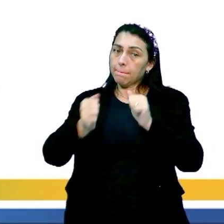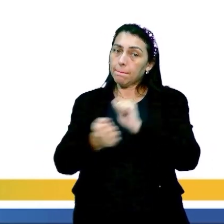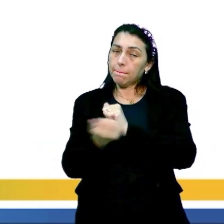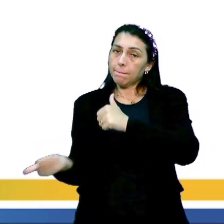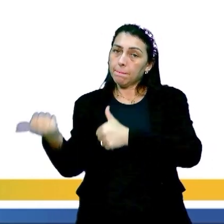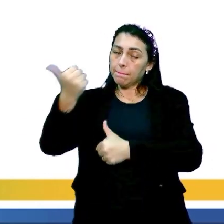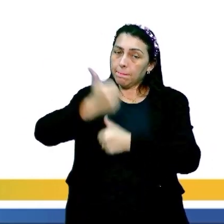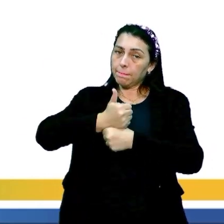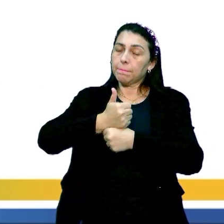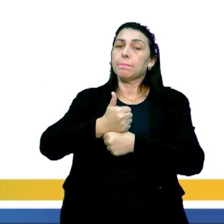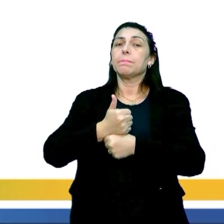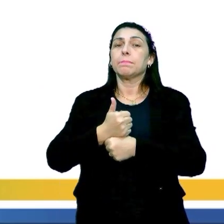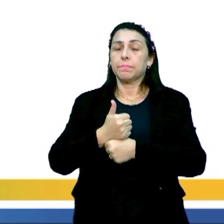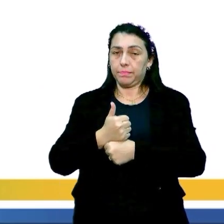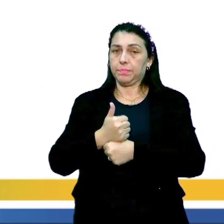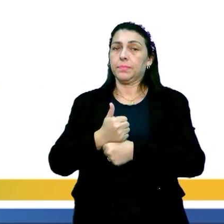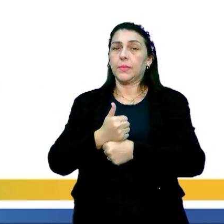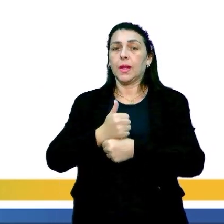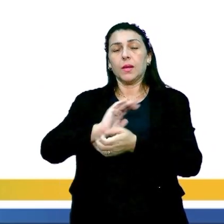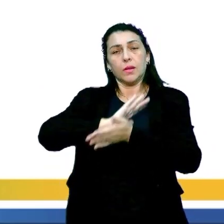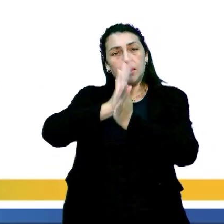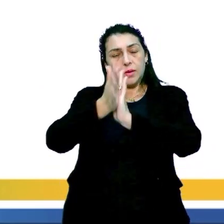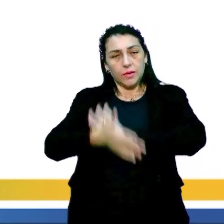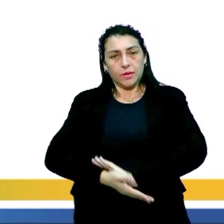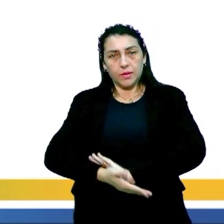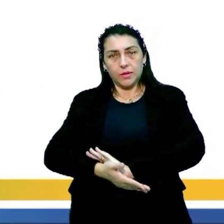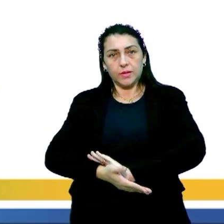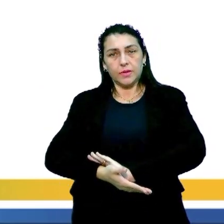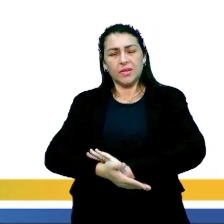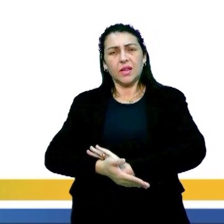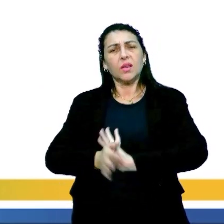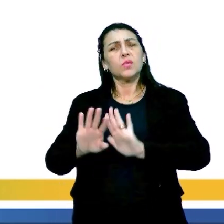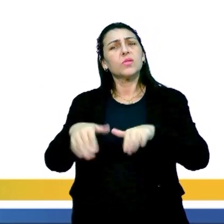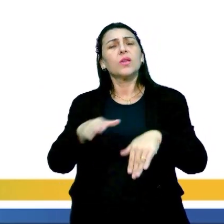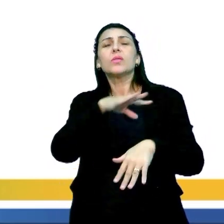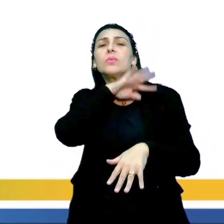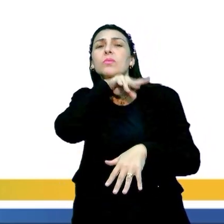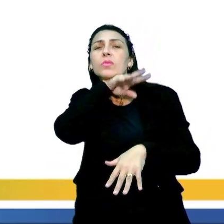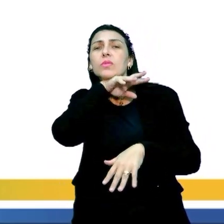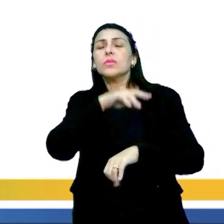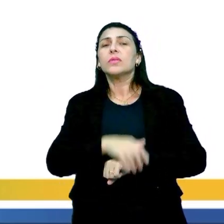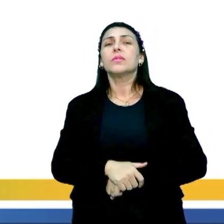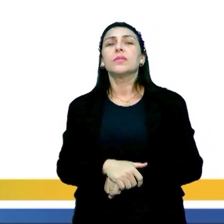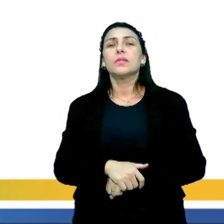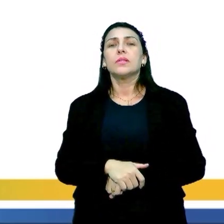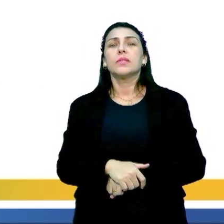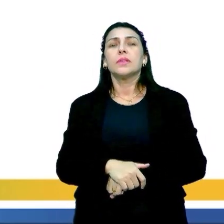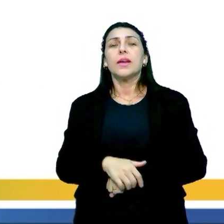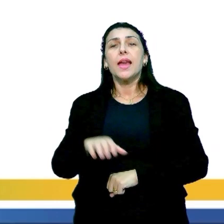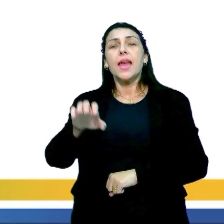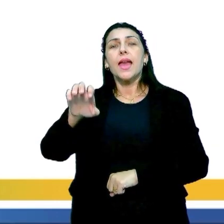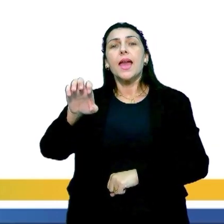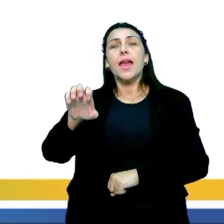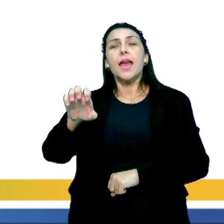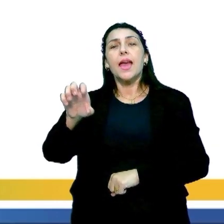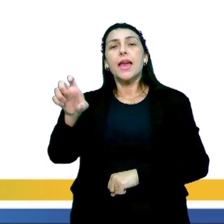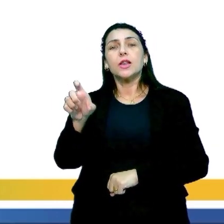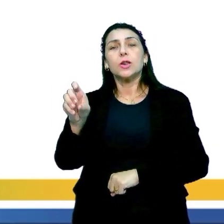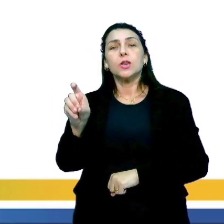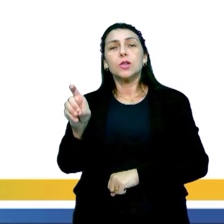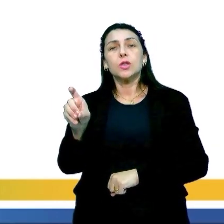substituição às espécies que serão extintas. Espécies exóticas, geralmente, elas